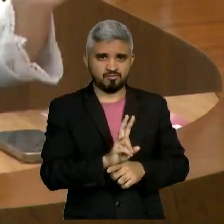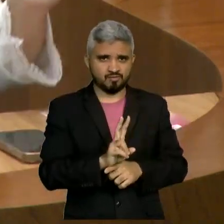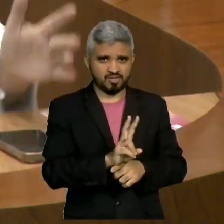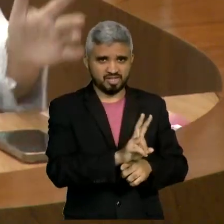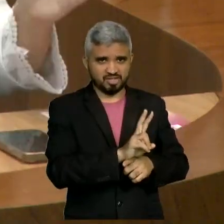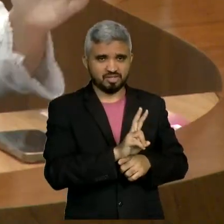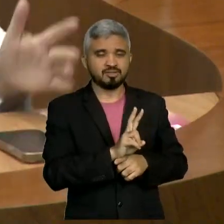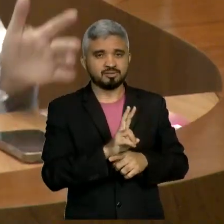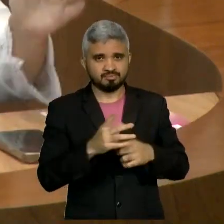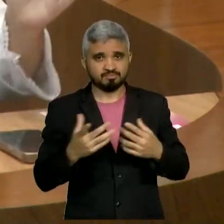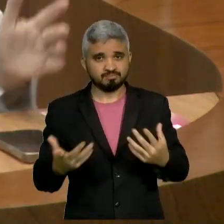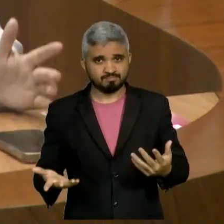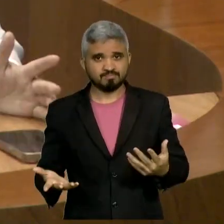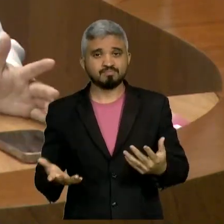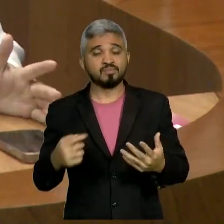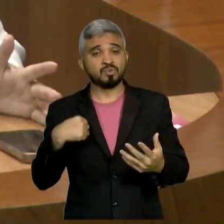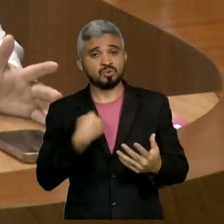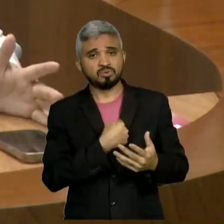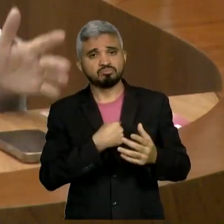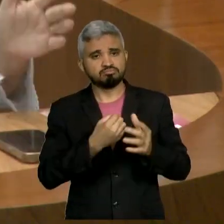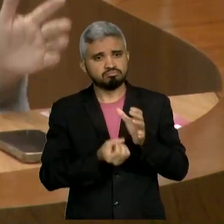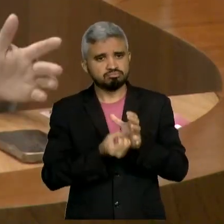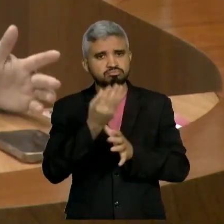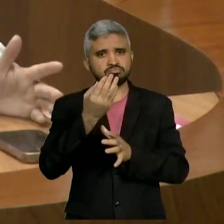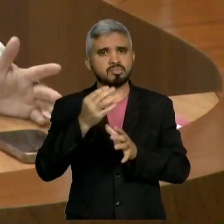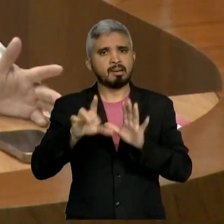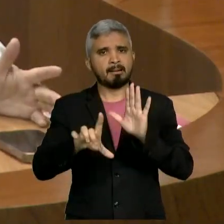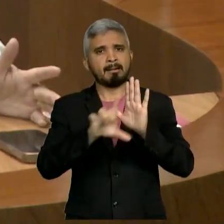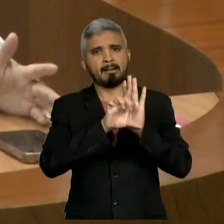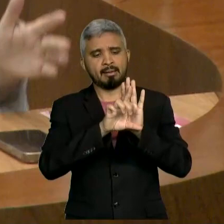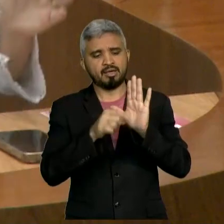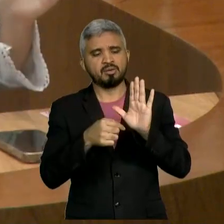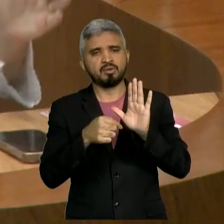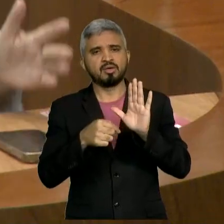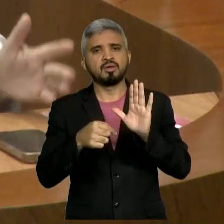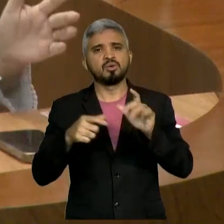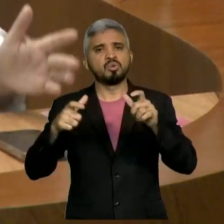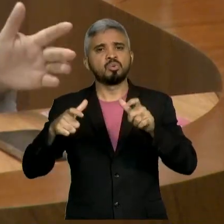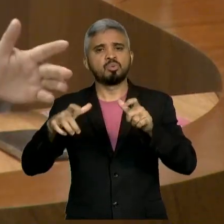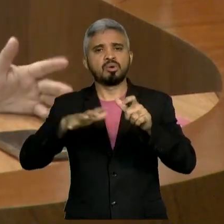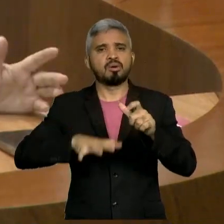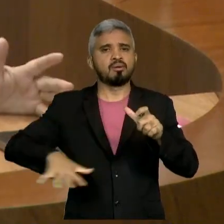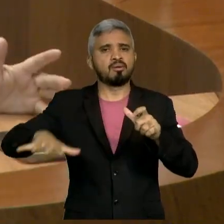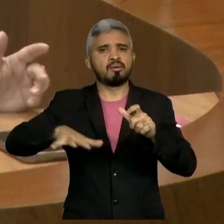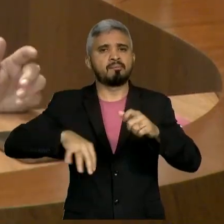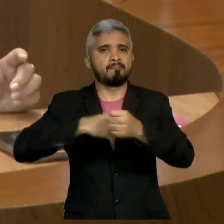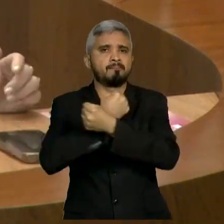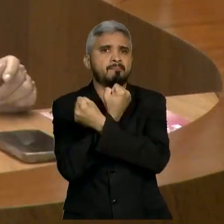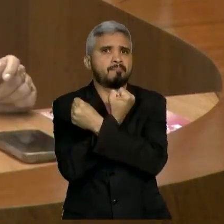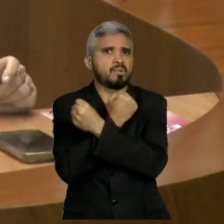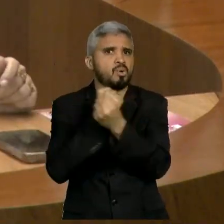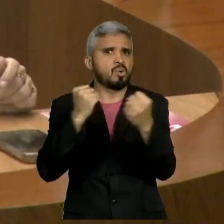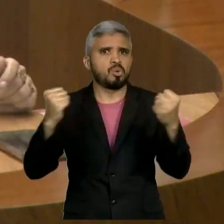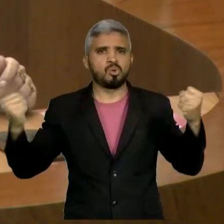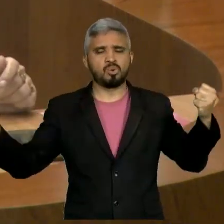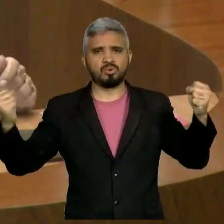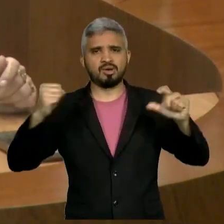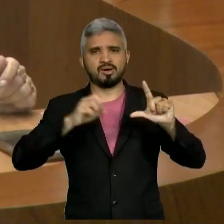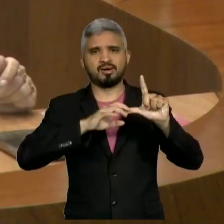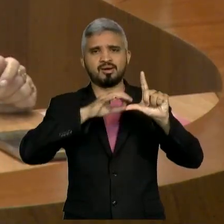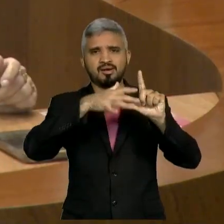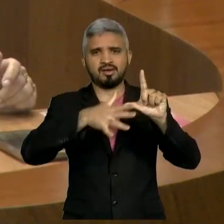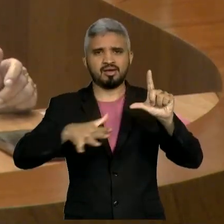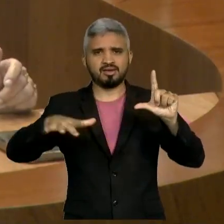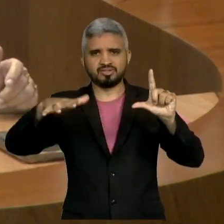com o maior cartão postal da minha região e um dos maiores do Brasil, que são os Lençóis